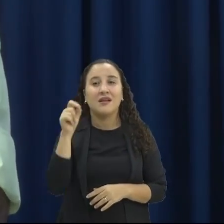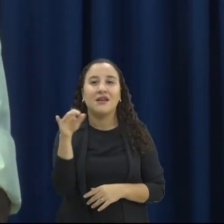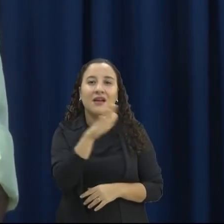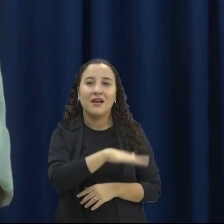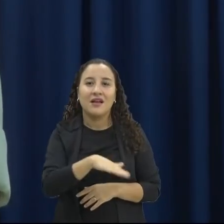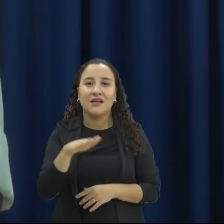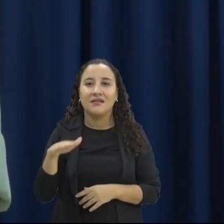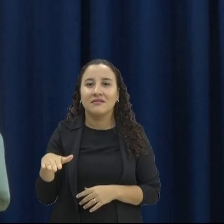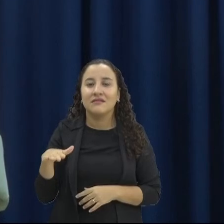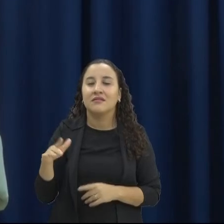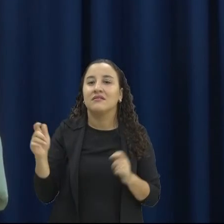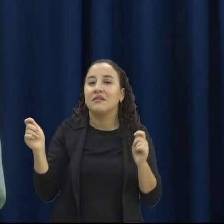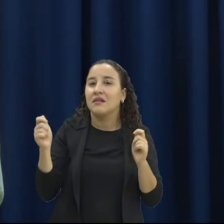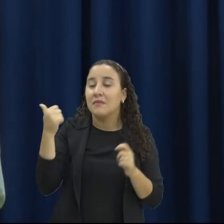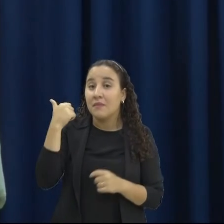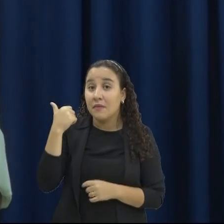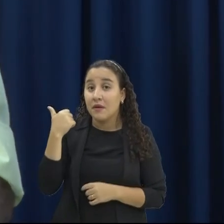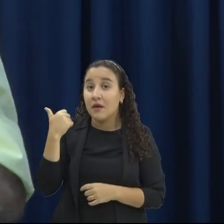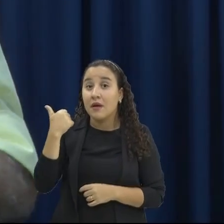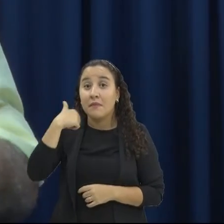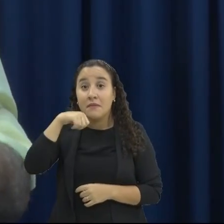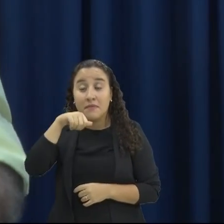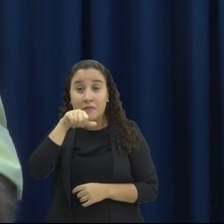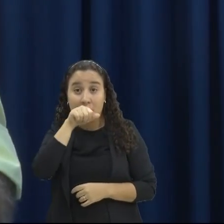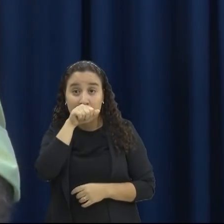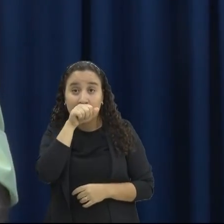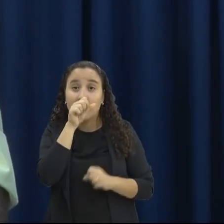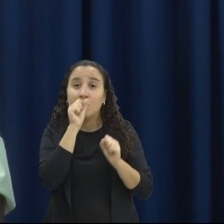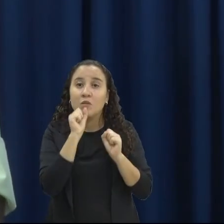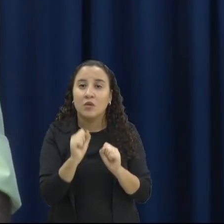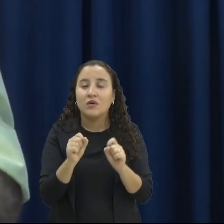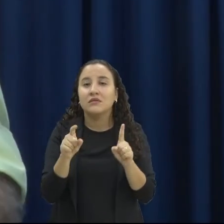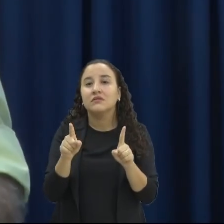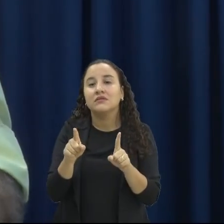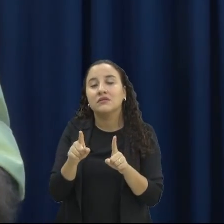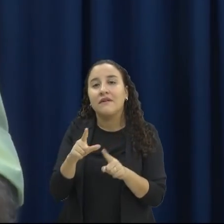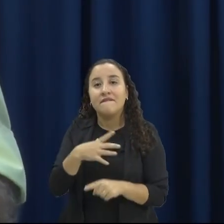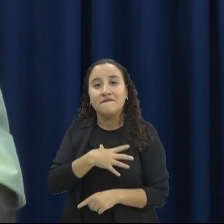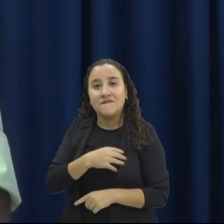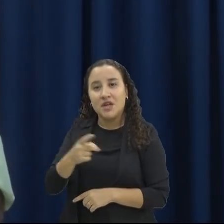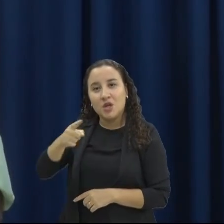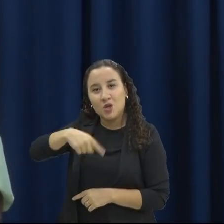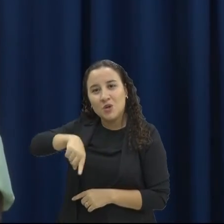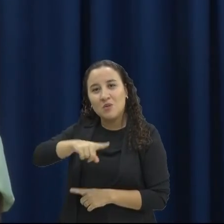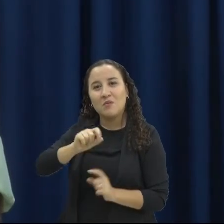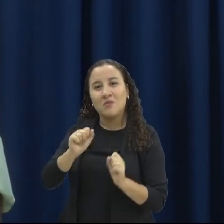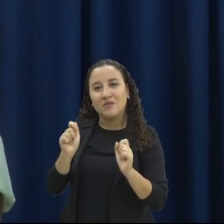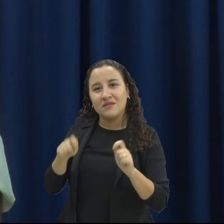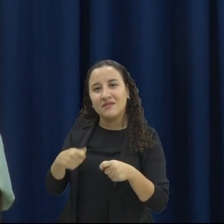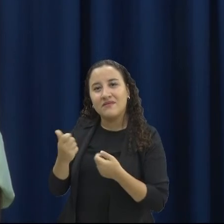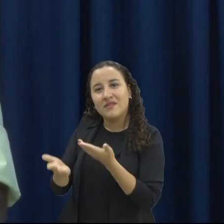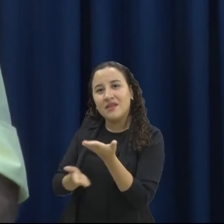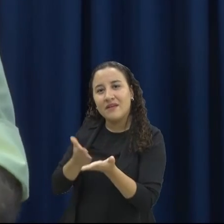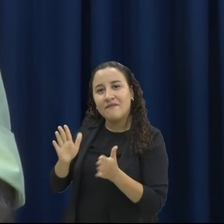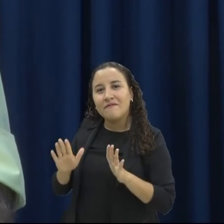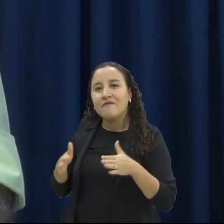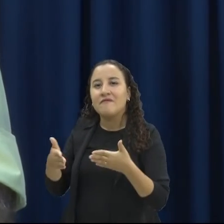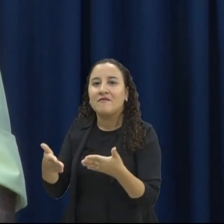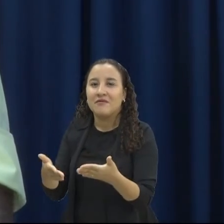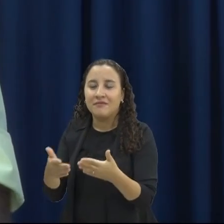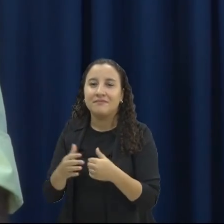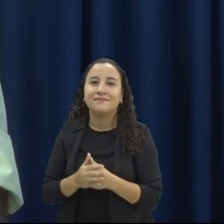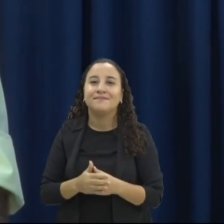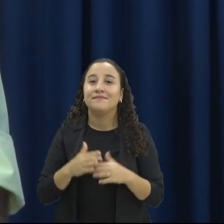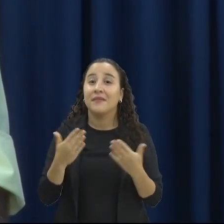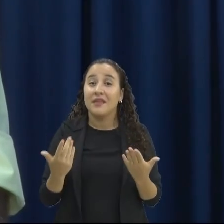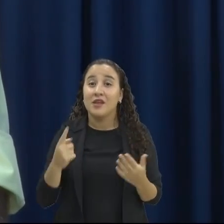as mães possam ter a saúde de seus filhos cuidado no hospital com essa especialidade. Nós